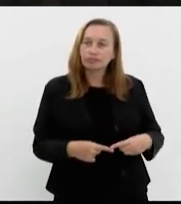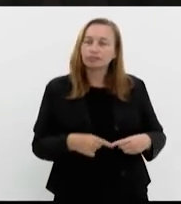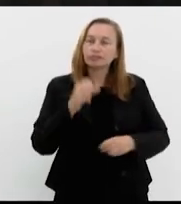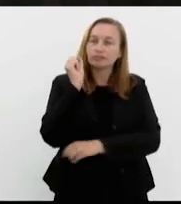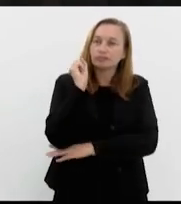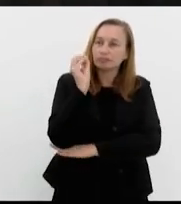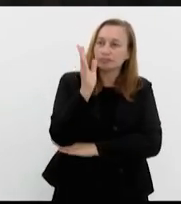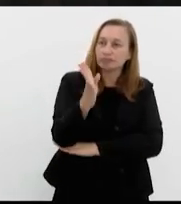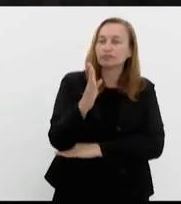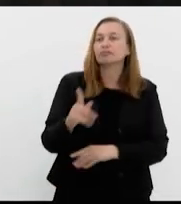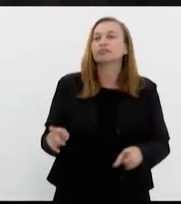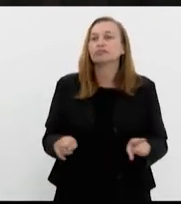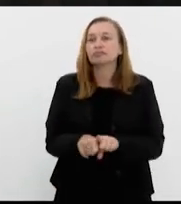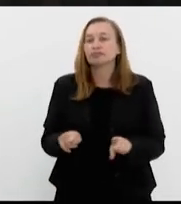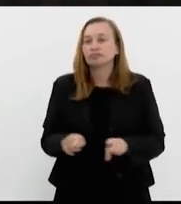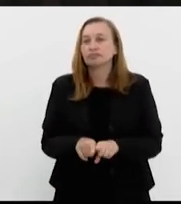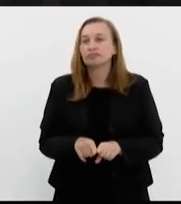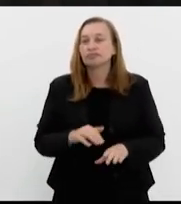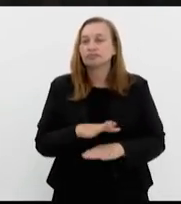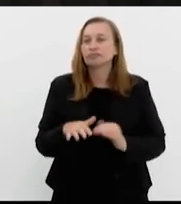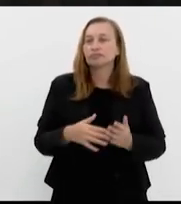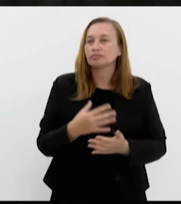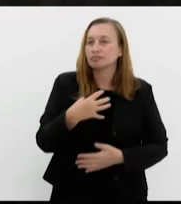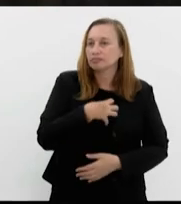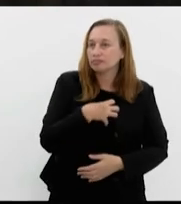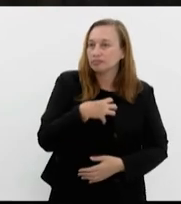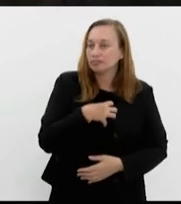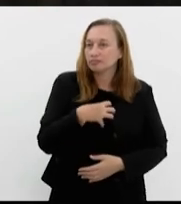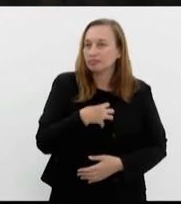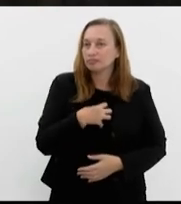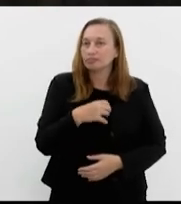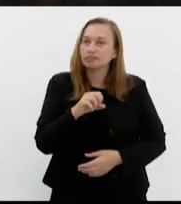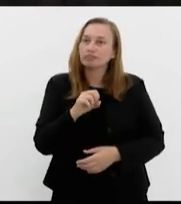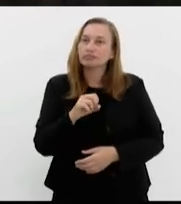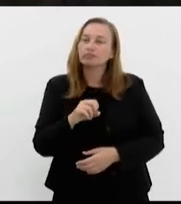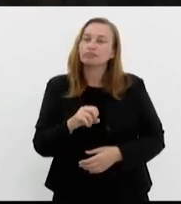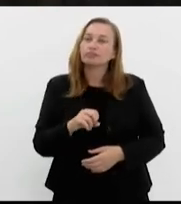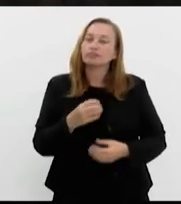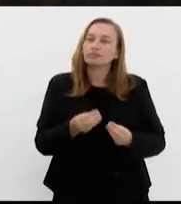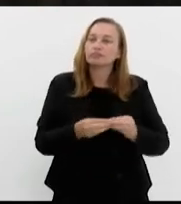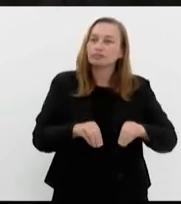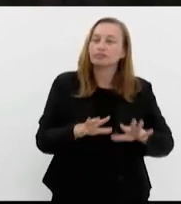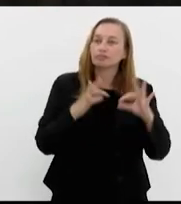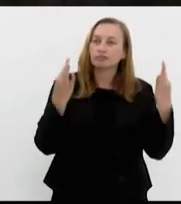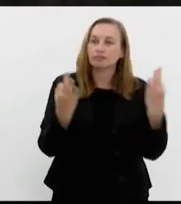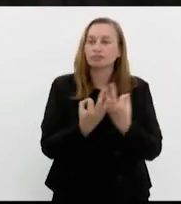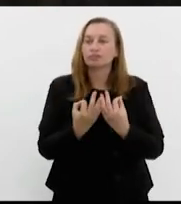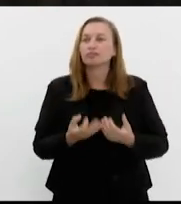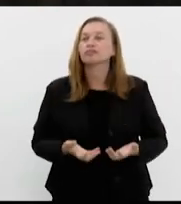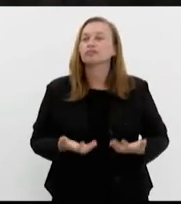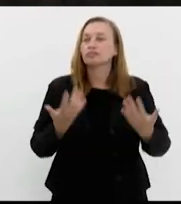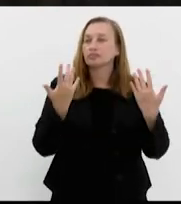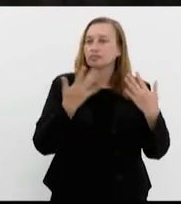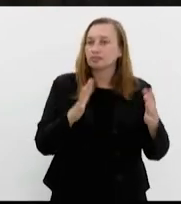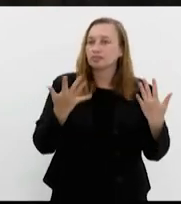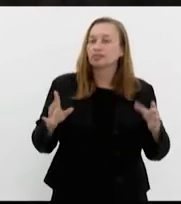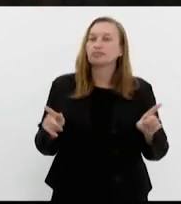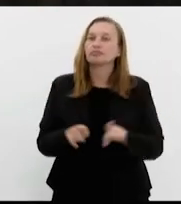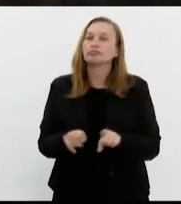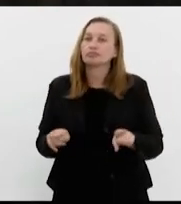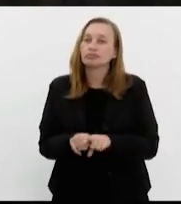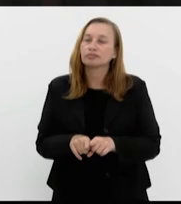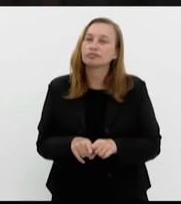também todo sentido, que envenenam nossas famílias. E quero saudar também